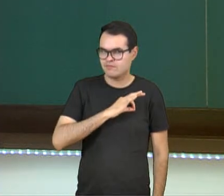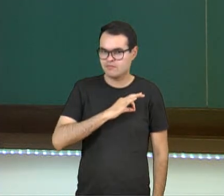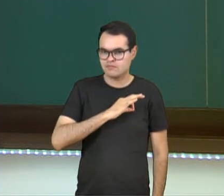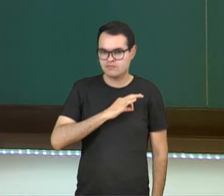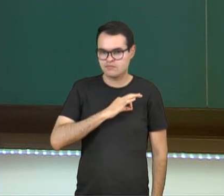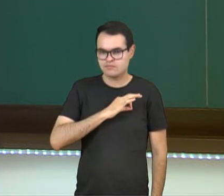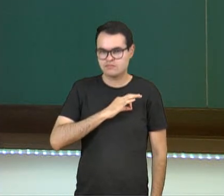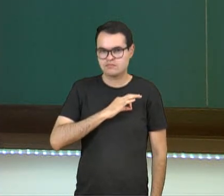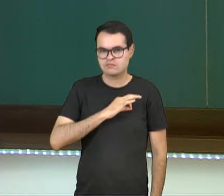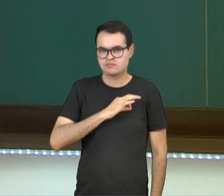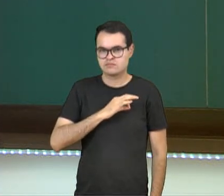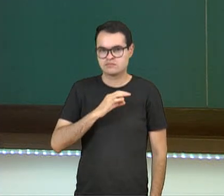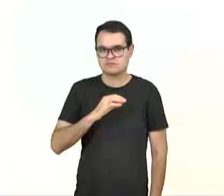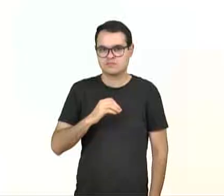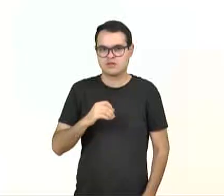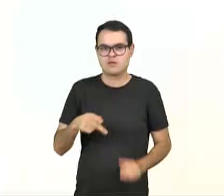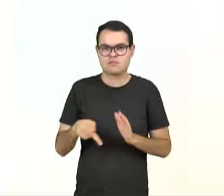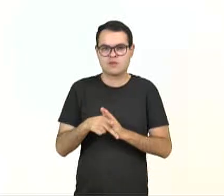atirou uma bomba de gás